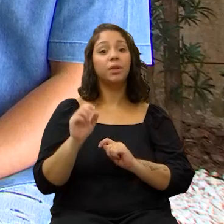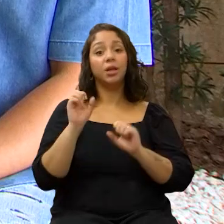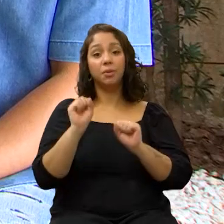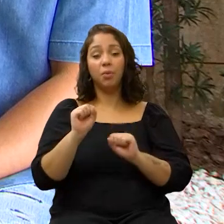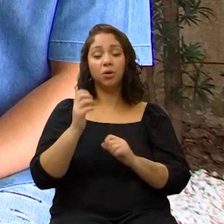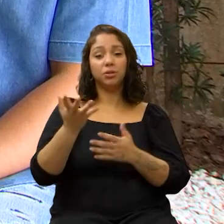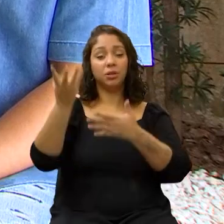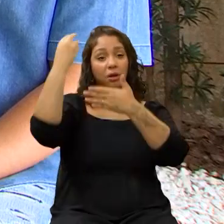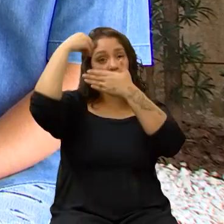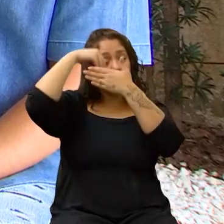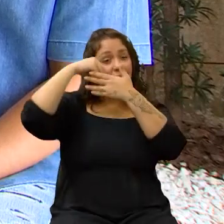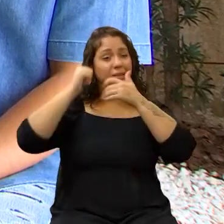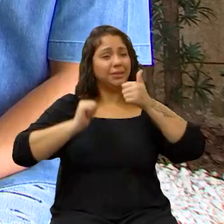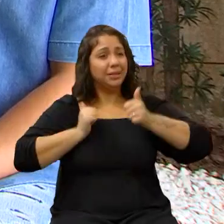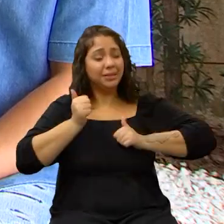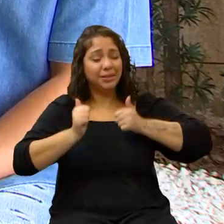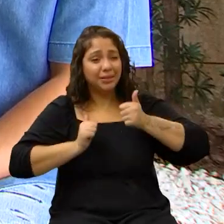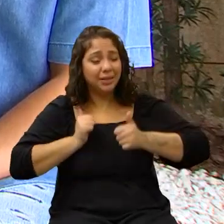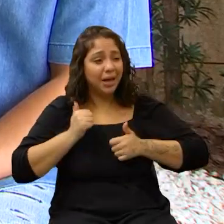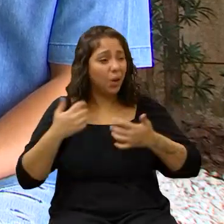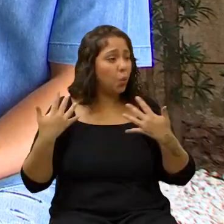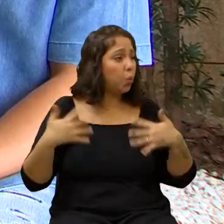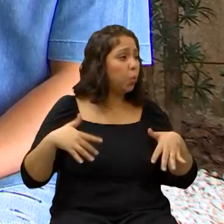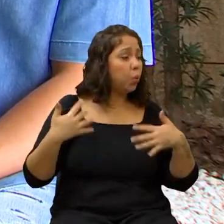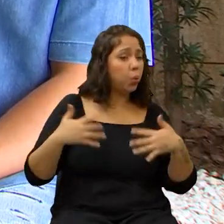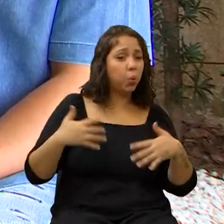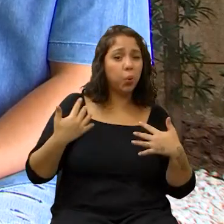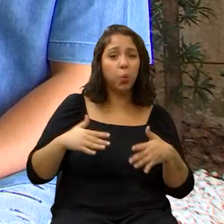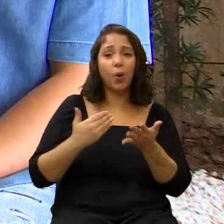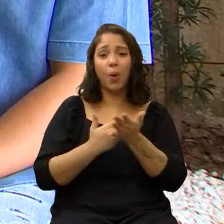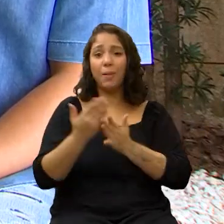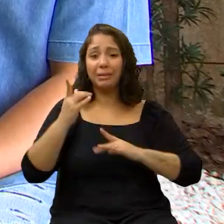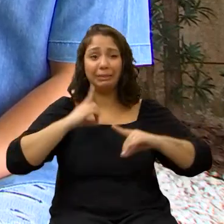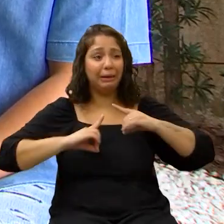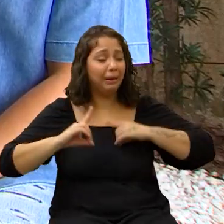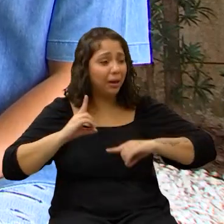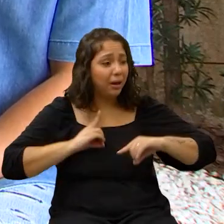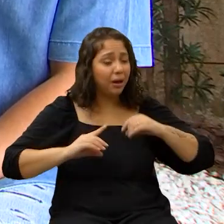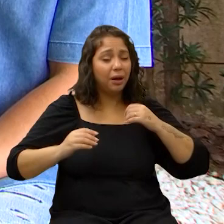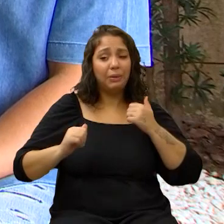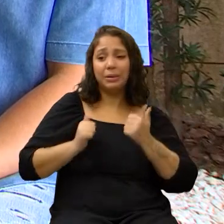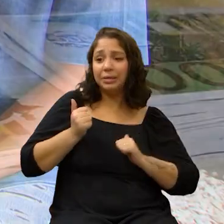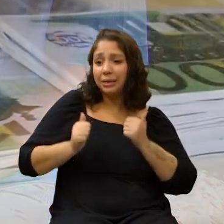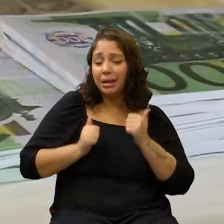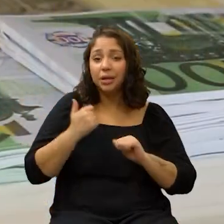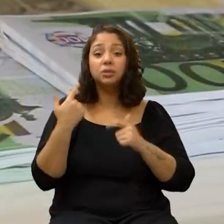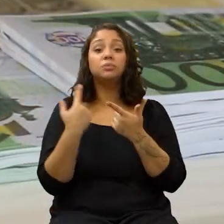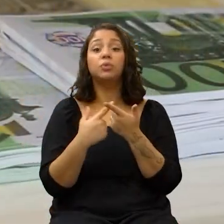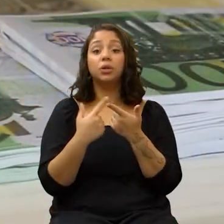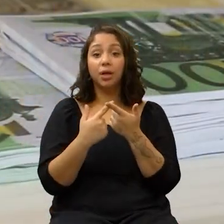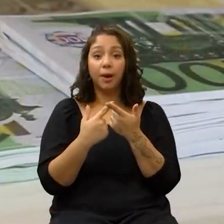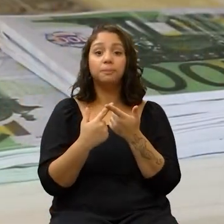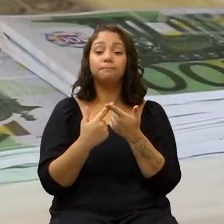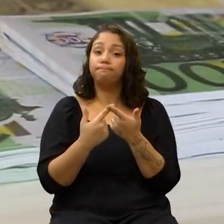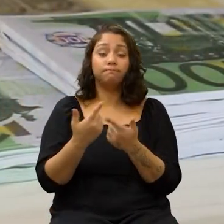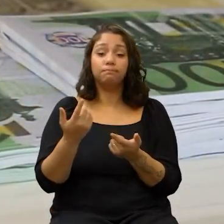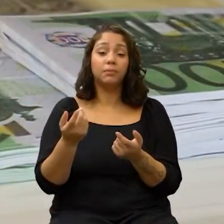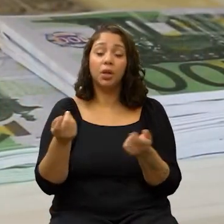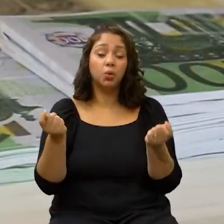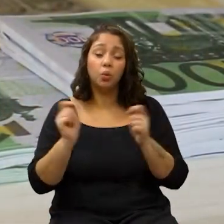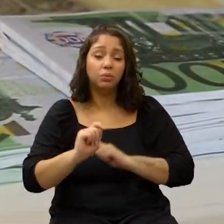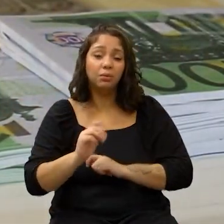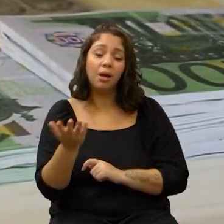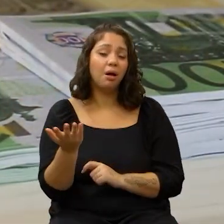um transtorno de ansiedade, as pessoas vão entrar em ansiedade, vão ter depressão, exatamente porque elas não